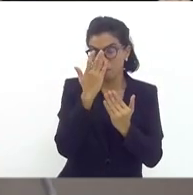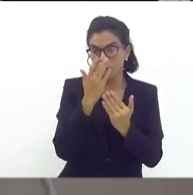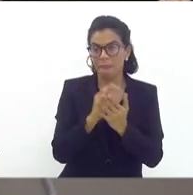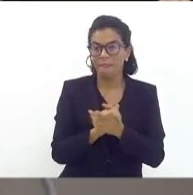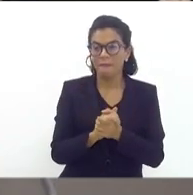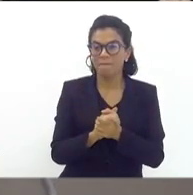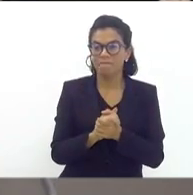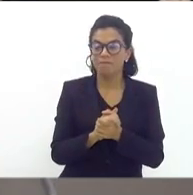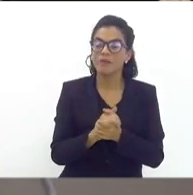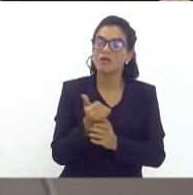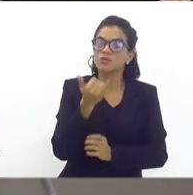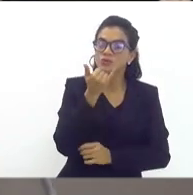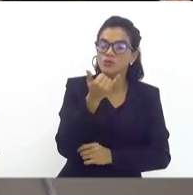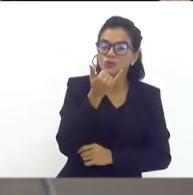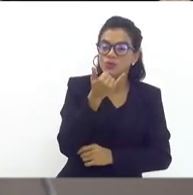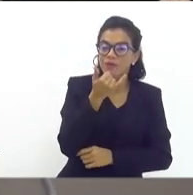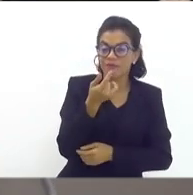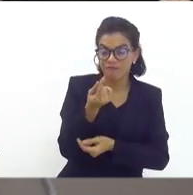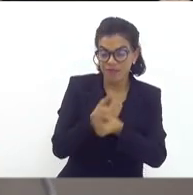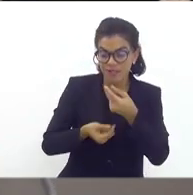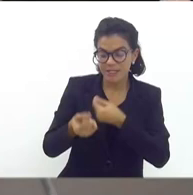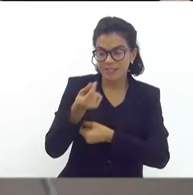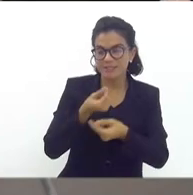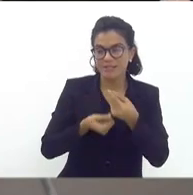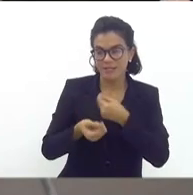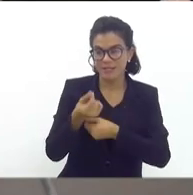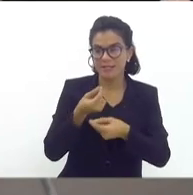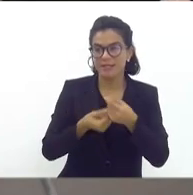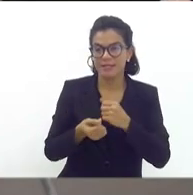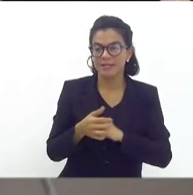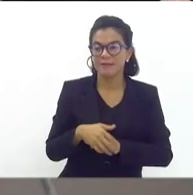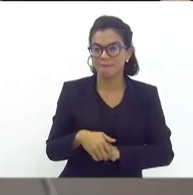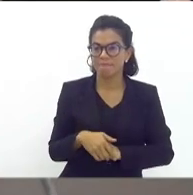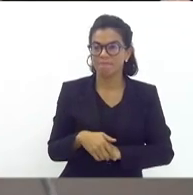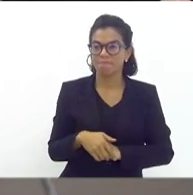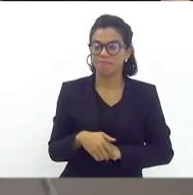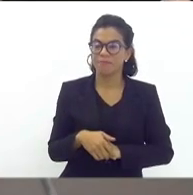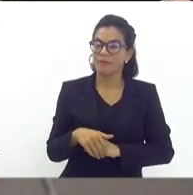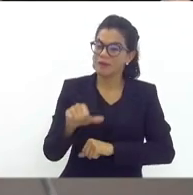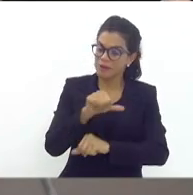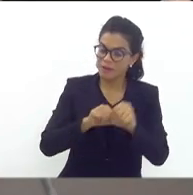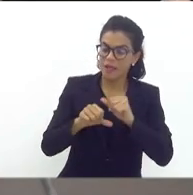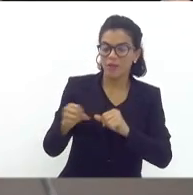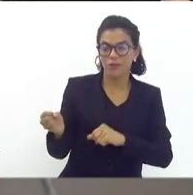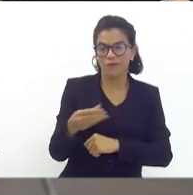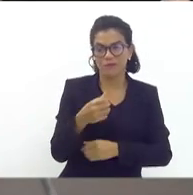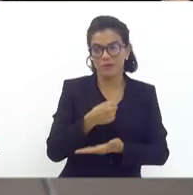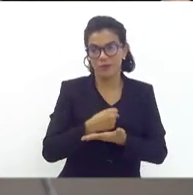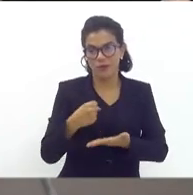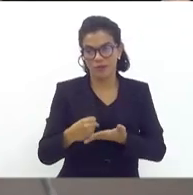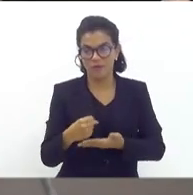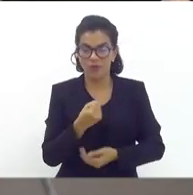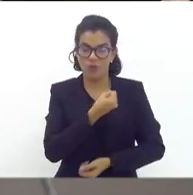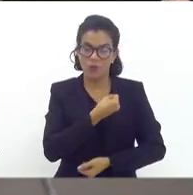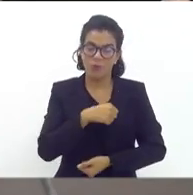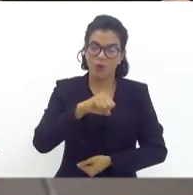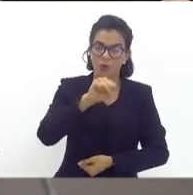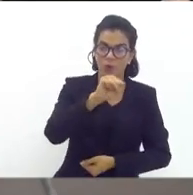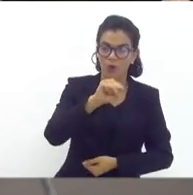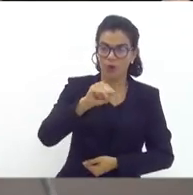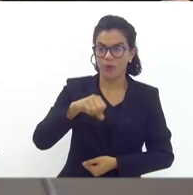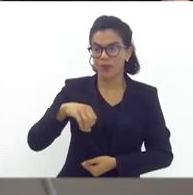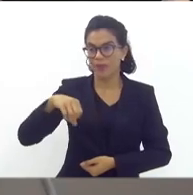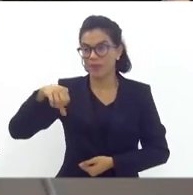justificativas econômicos financeiras que levaram a renovação desse contrato através do oitavo e décimo tema auditivo